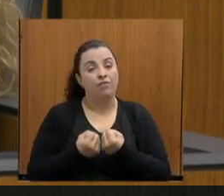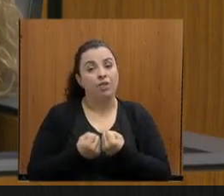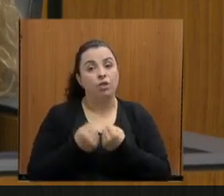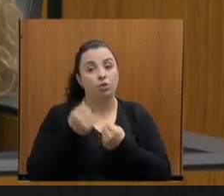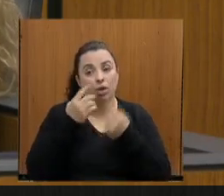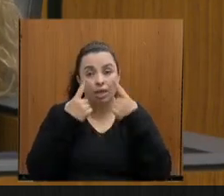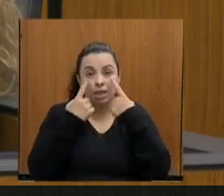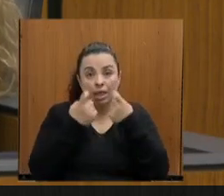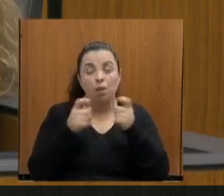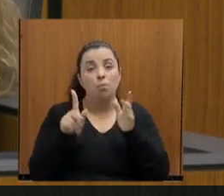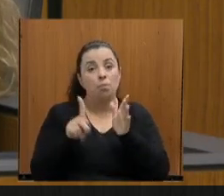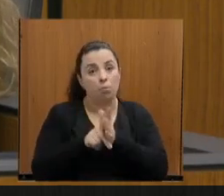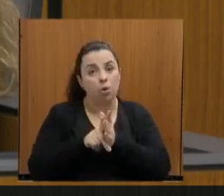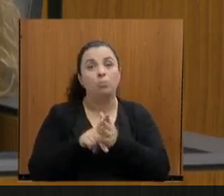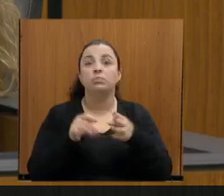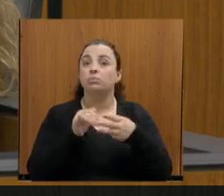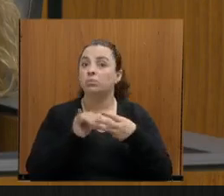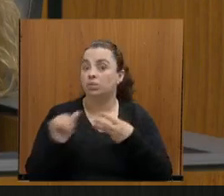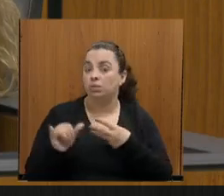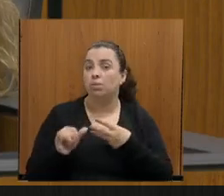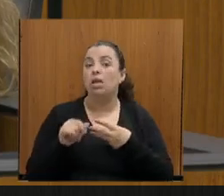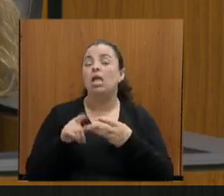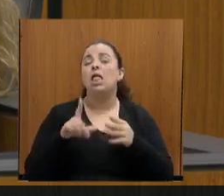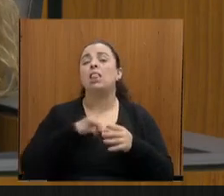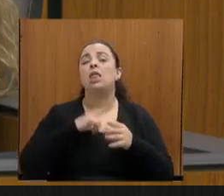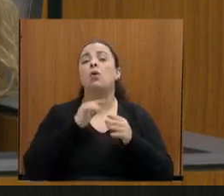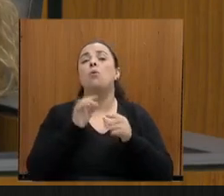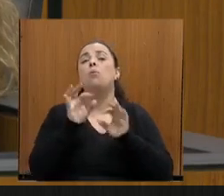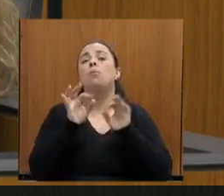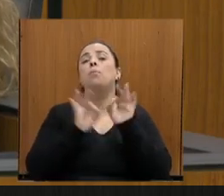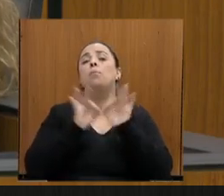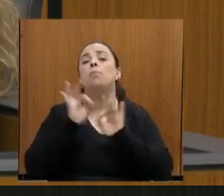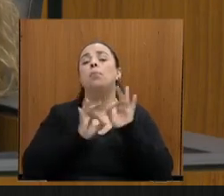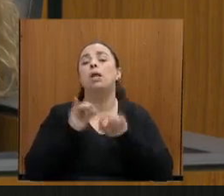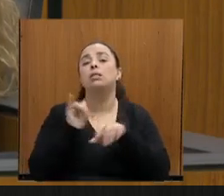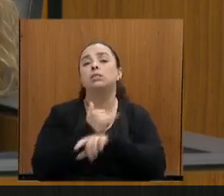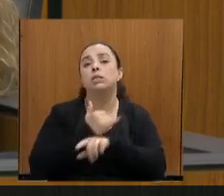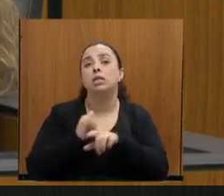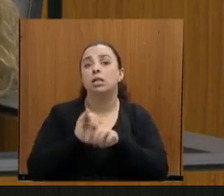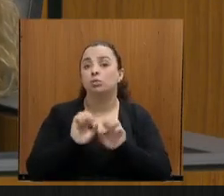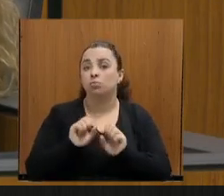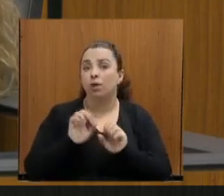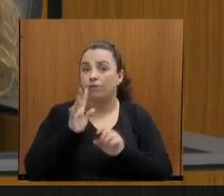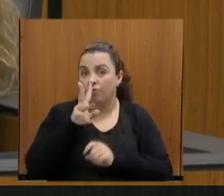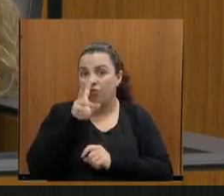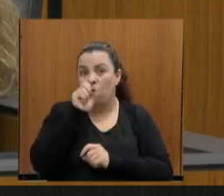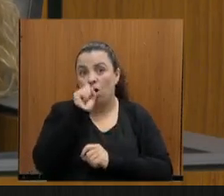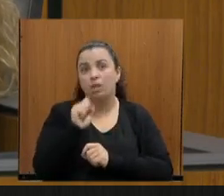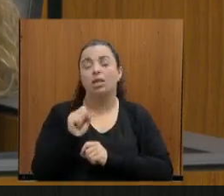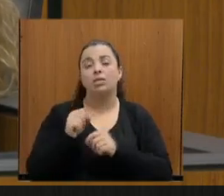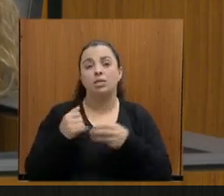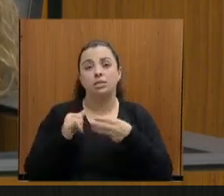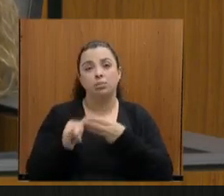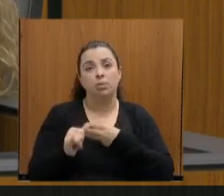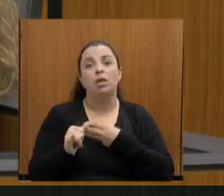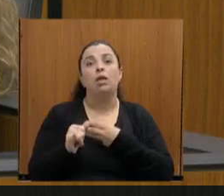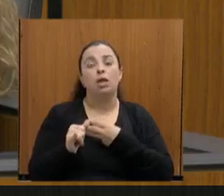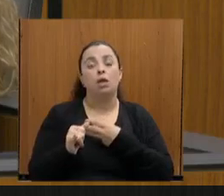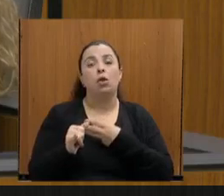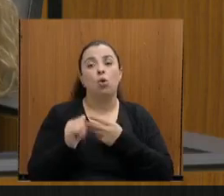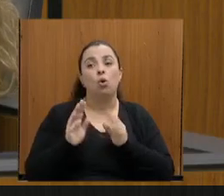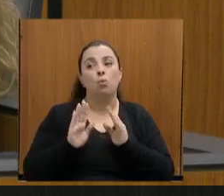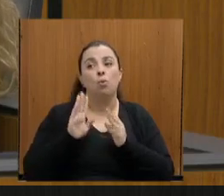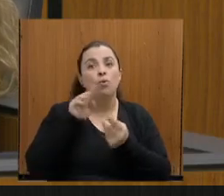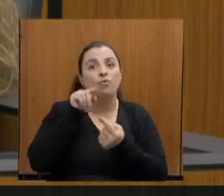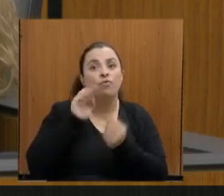adotar um plano estratégico para o fortalecimento das hoje como empresa estatal tendo como foco a melhoria da prestação